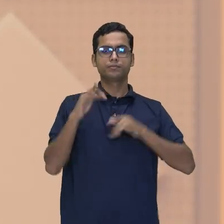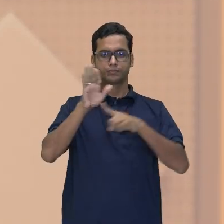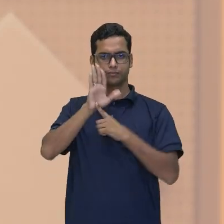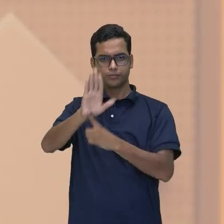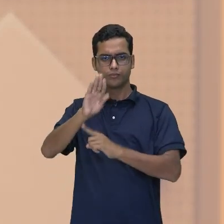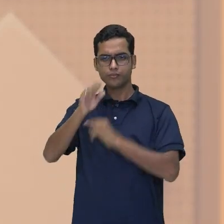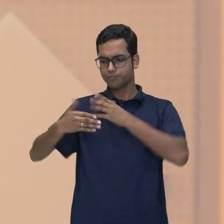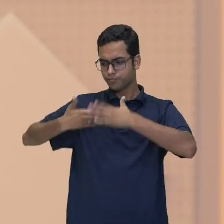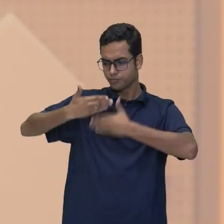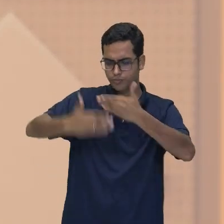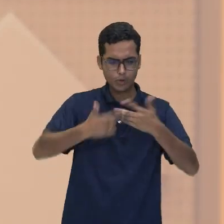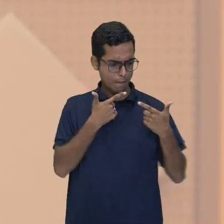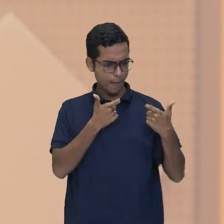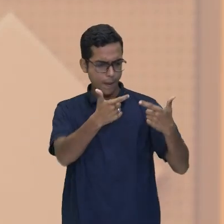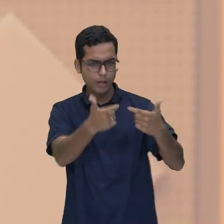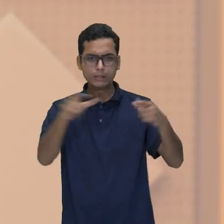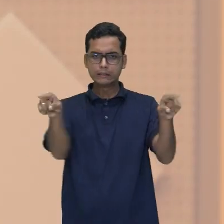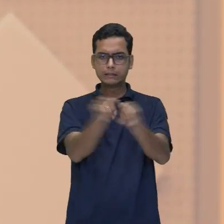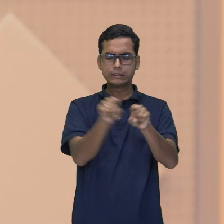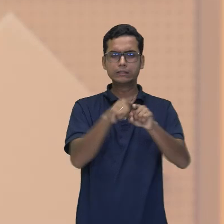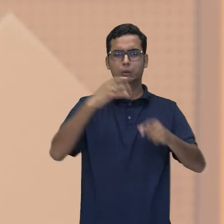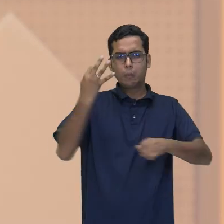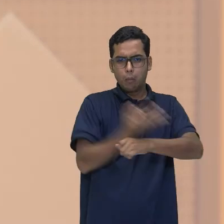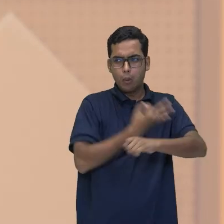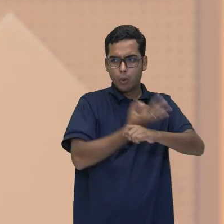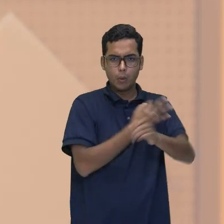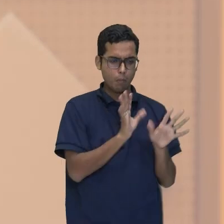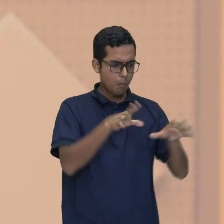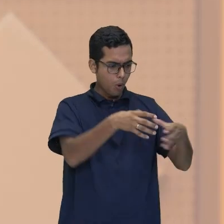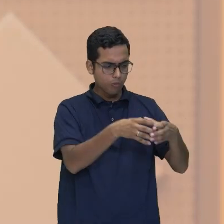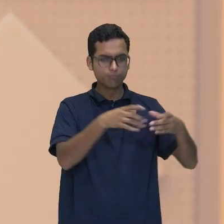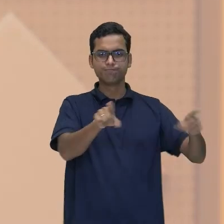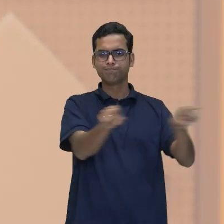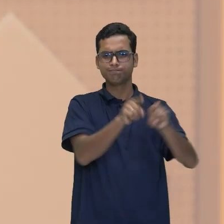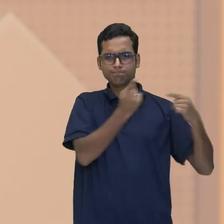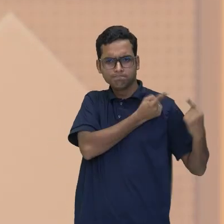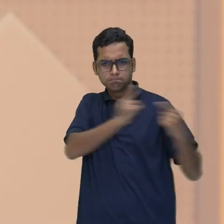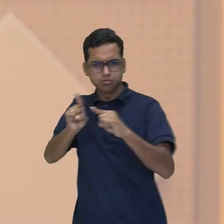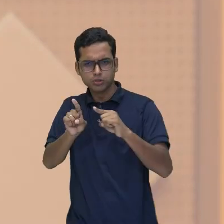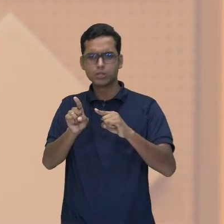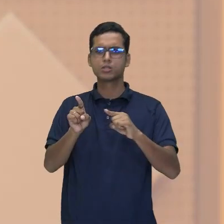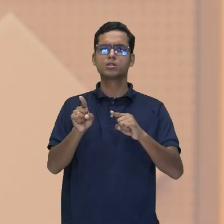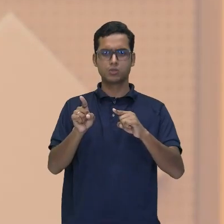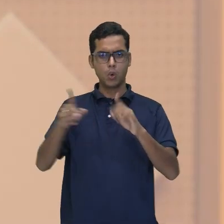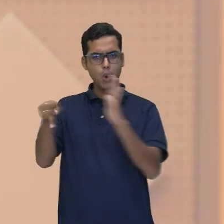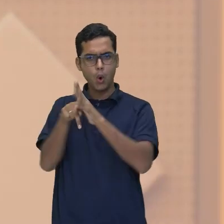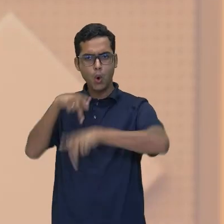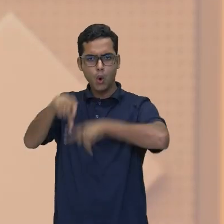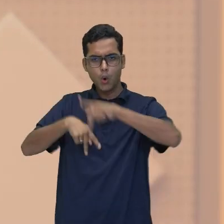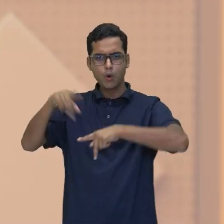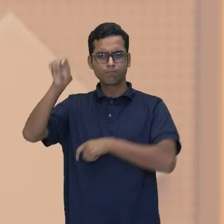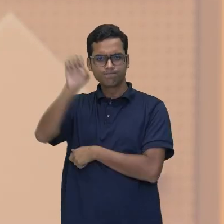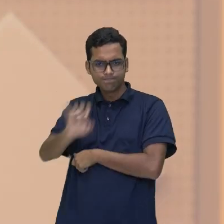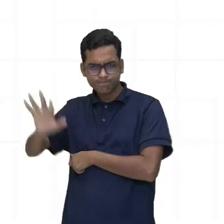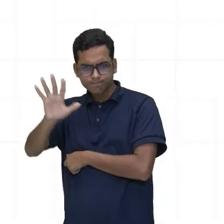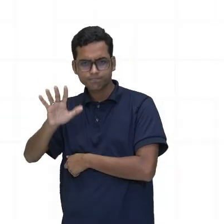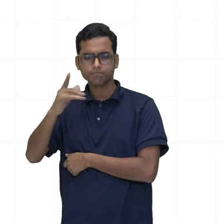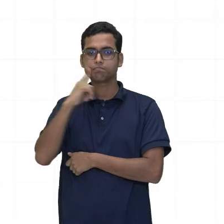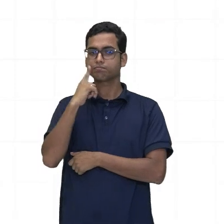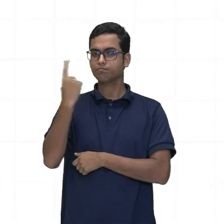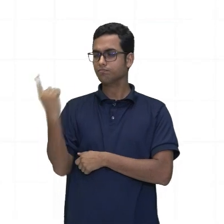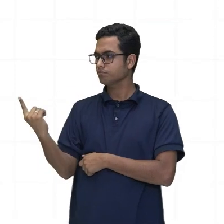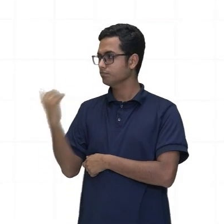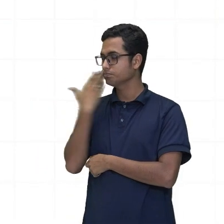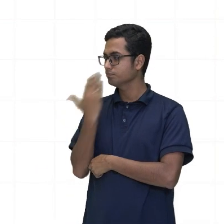processo de conflitos, de confrontos e de resistência. Nesse contexto, acompanhem comigo a expedição de